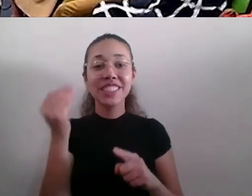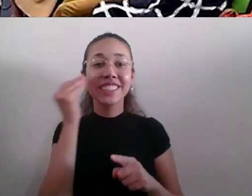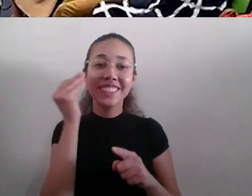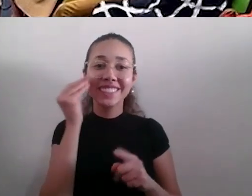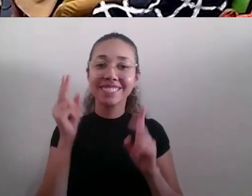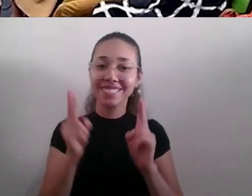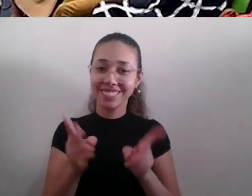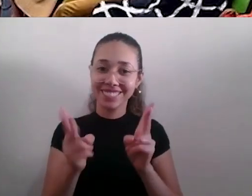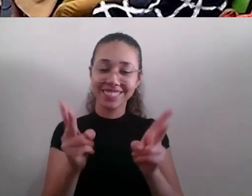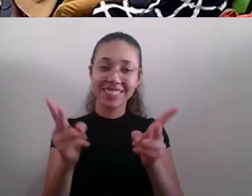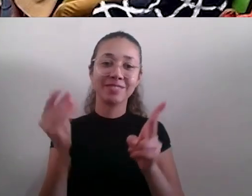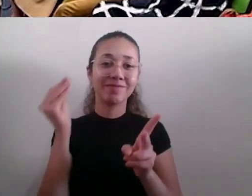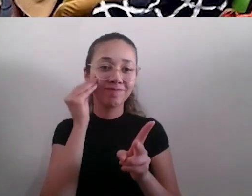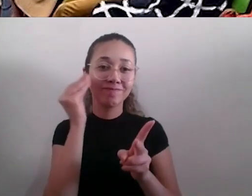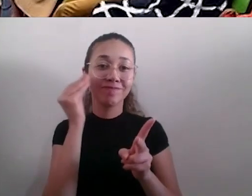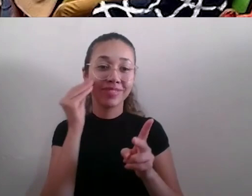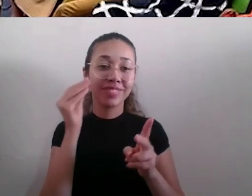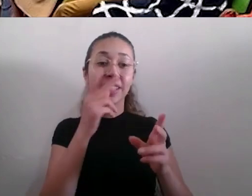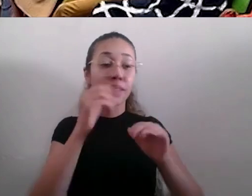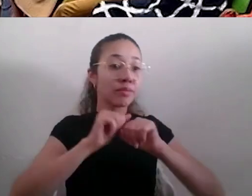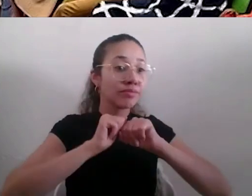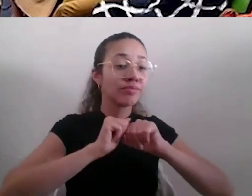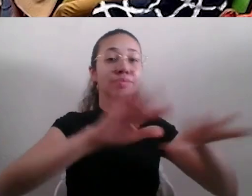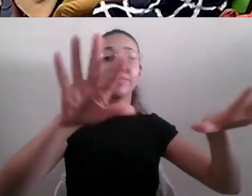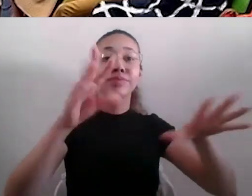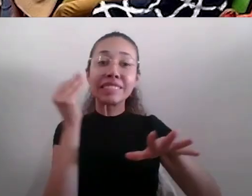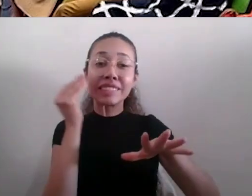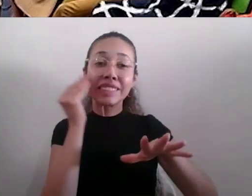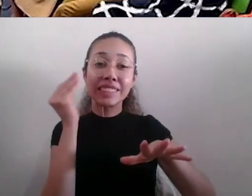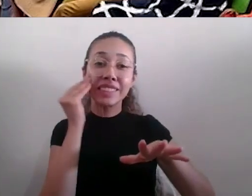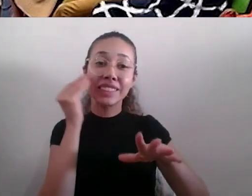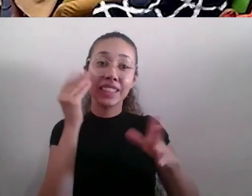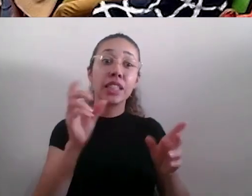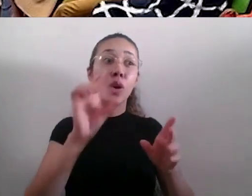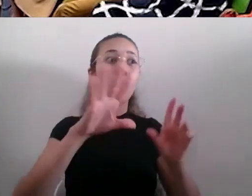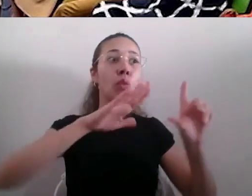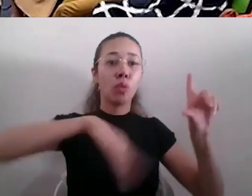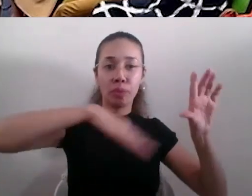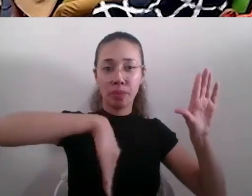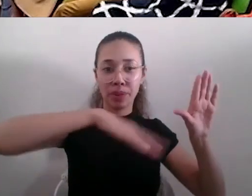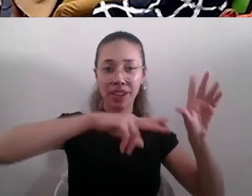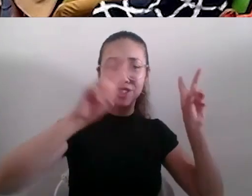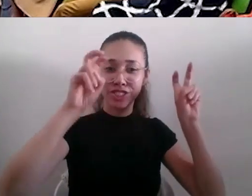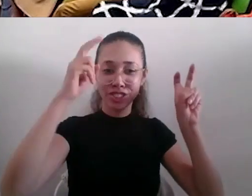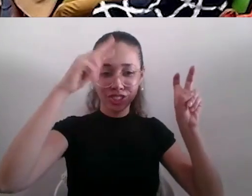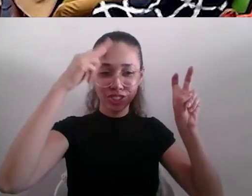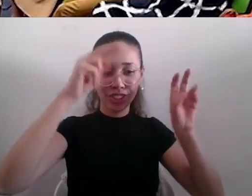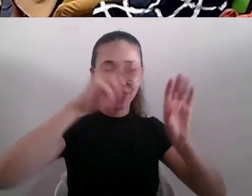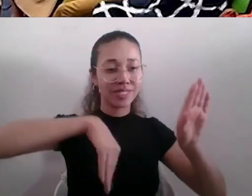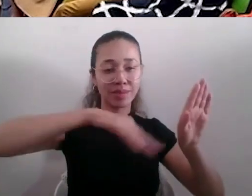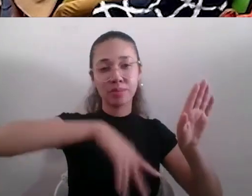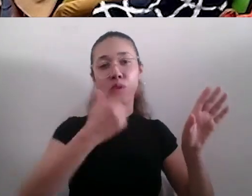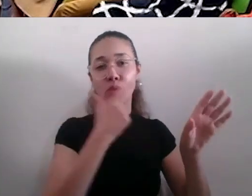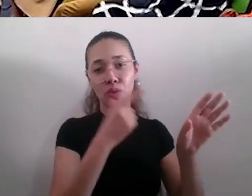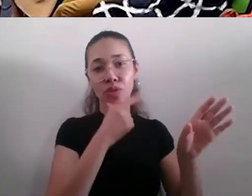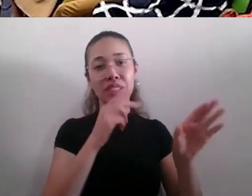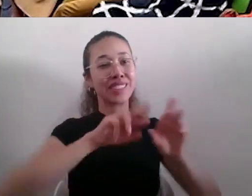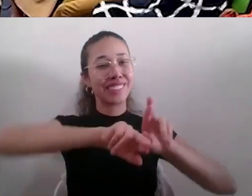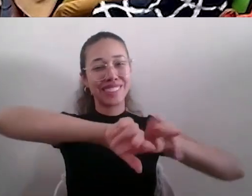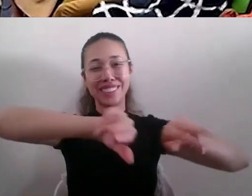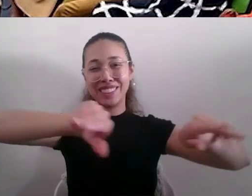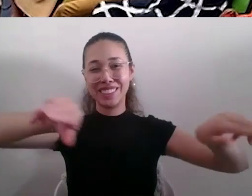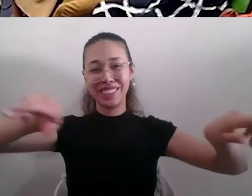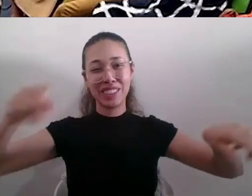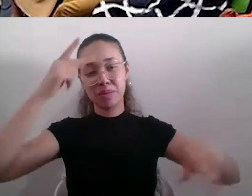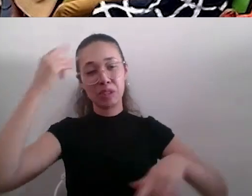A gente tenta sempre furar a bolha, às vezes a gente consegue, como você falou, o Praia conseguiu. O Praia conseguiu, realmente, tem conservadores, tem progressistas, tem gente mais